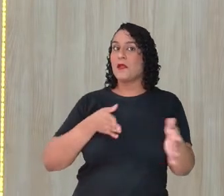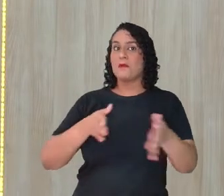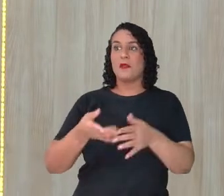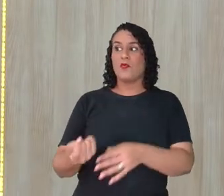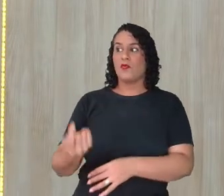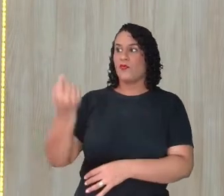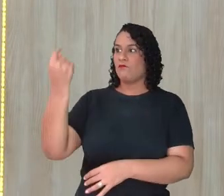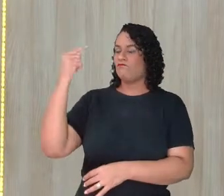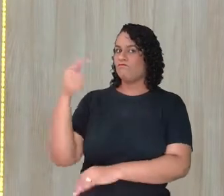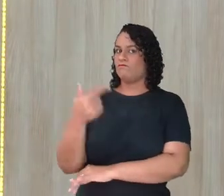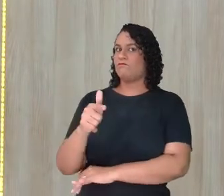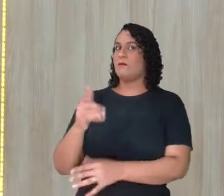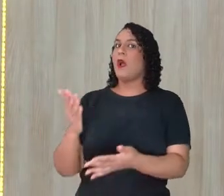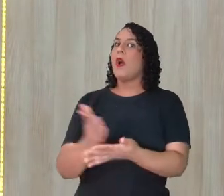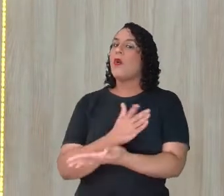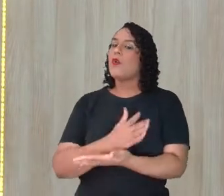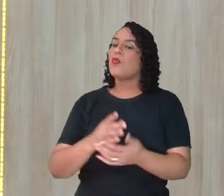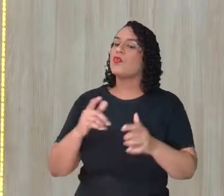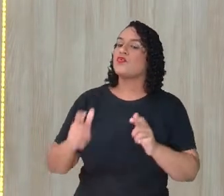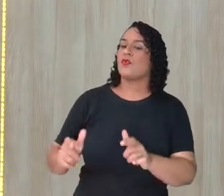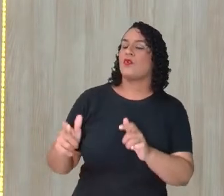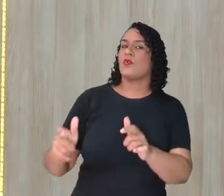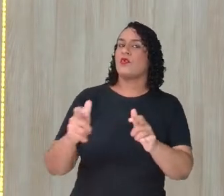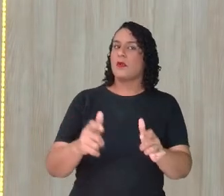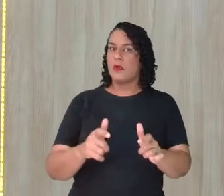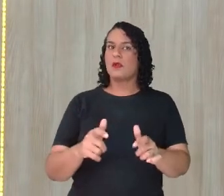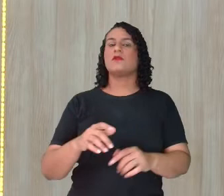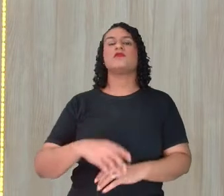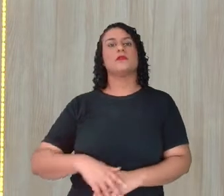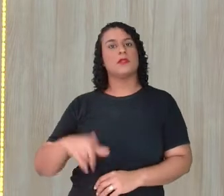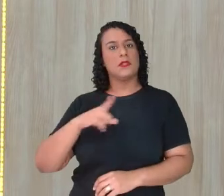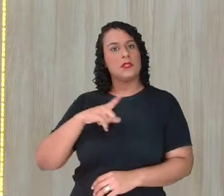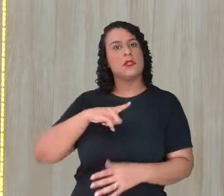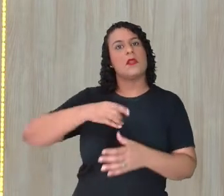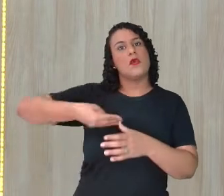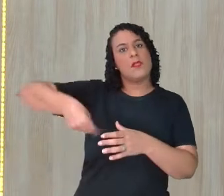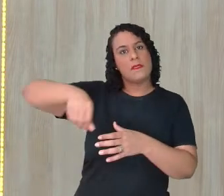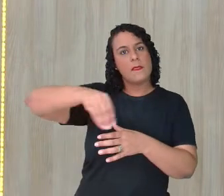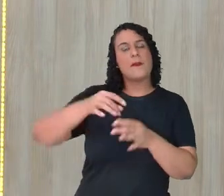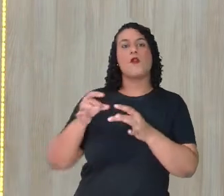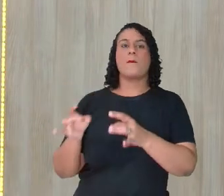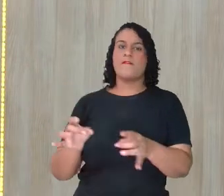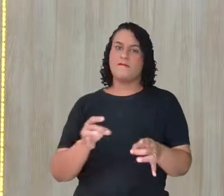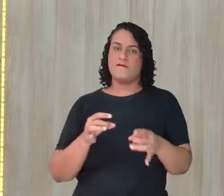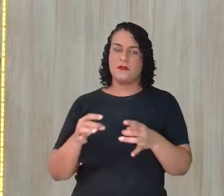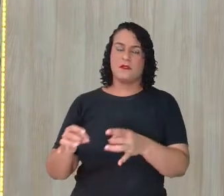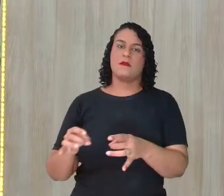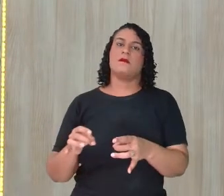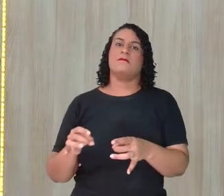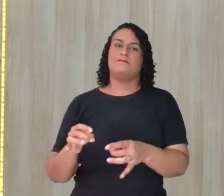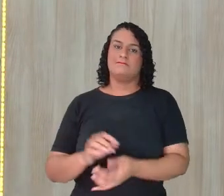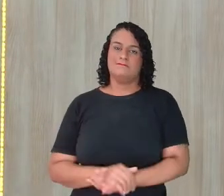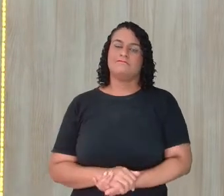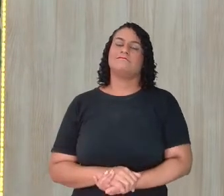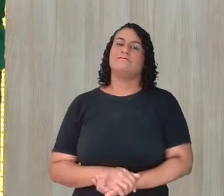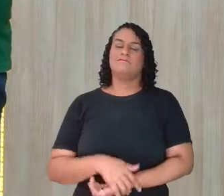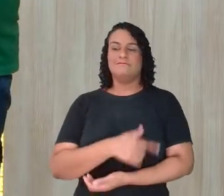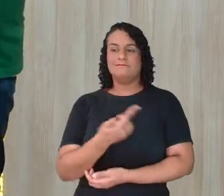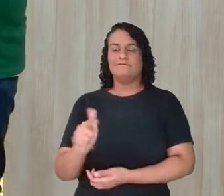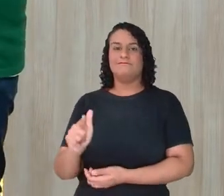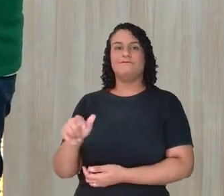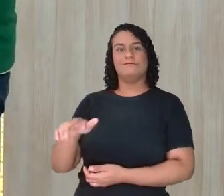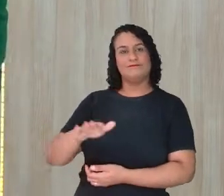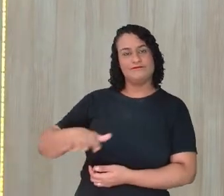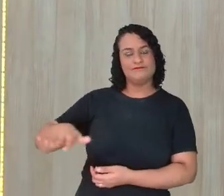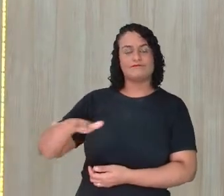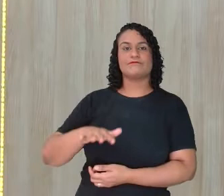assim. Existiam alguns locais do mundo que forneciam essas especiarias, certo, para outros territórios, e